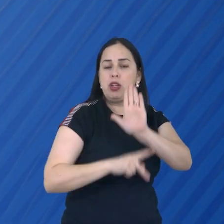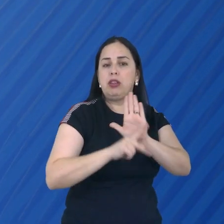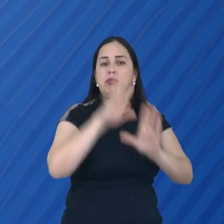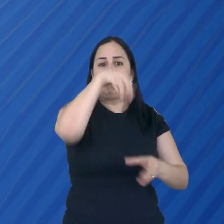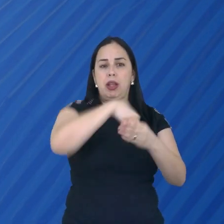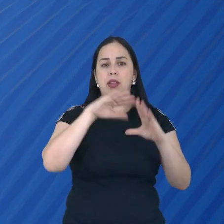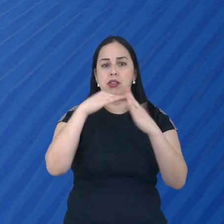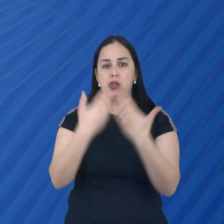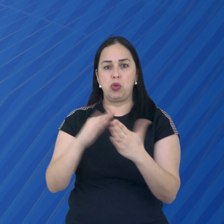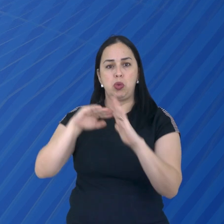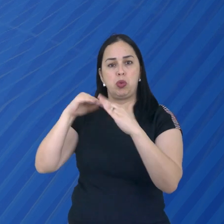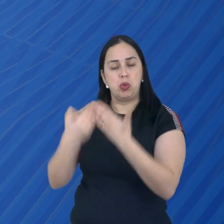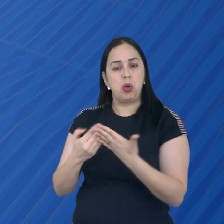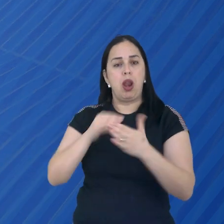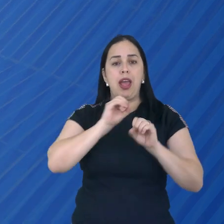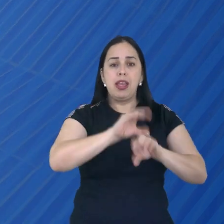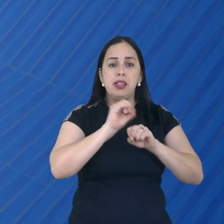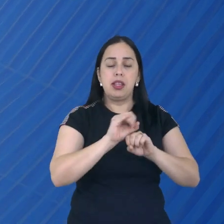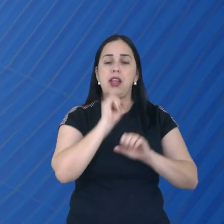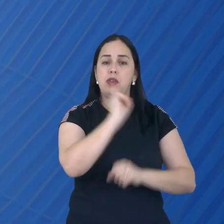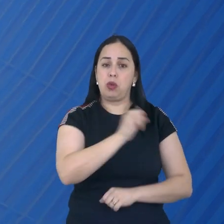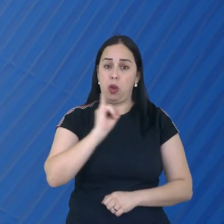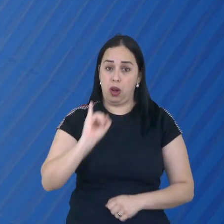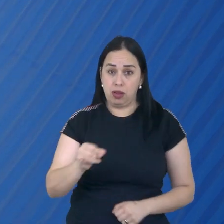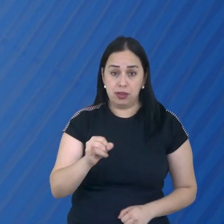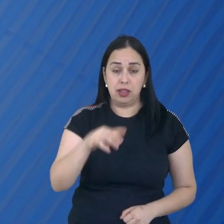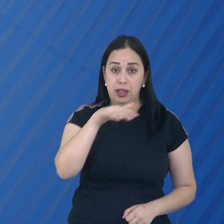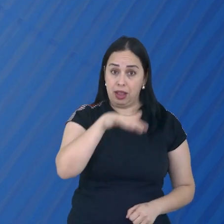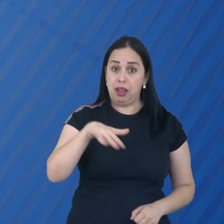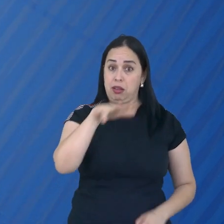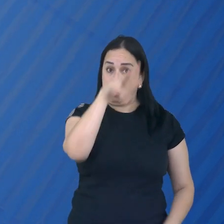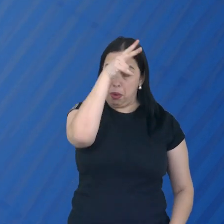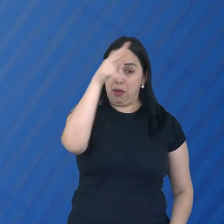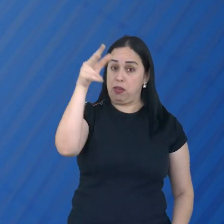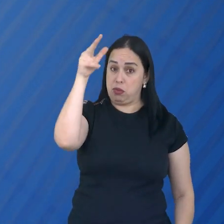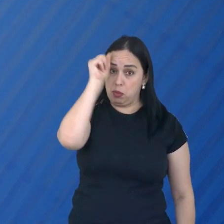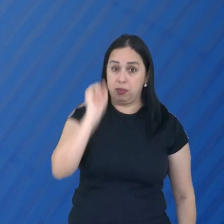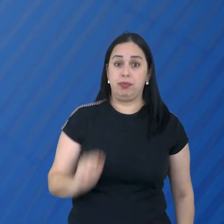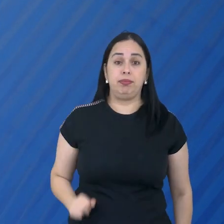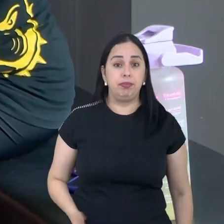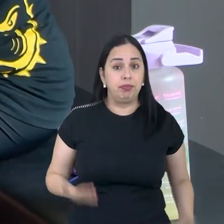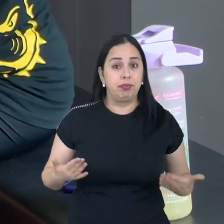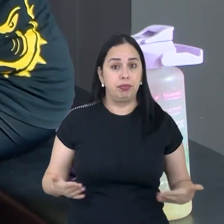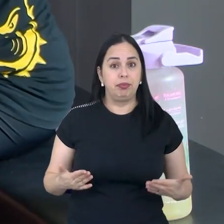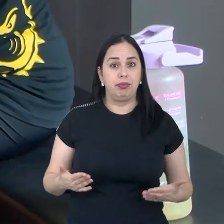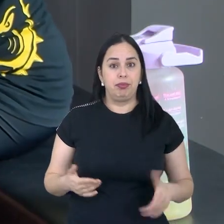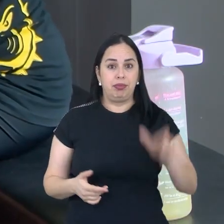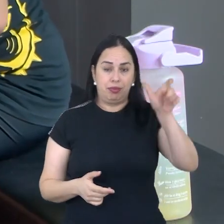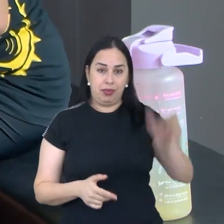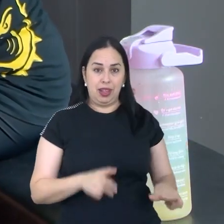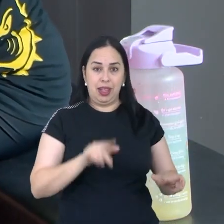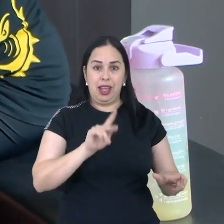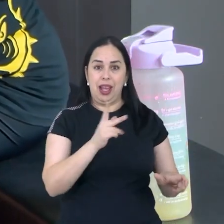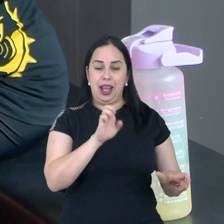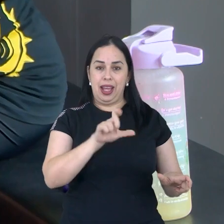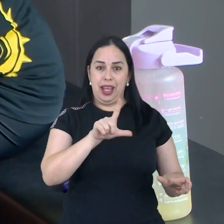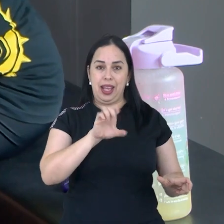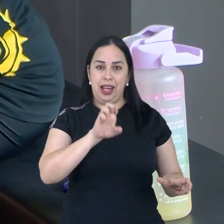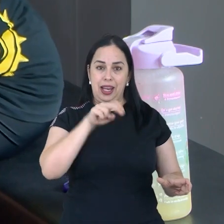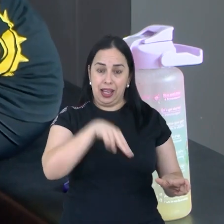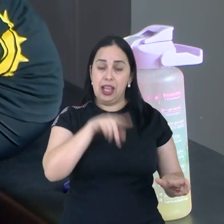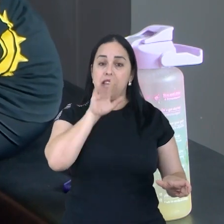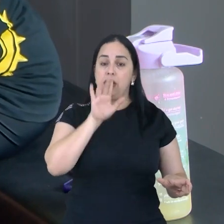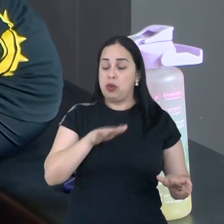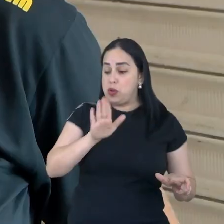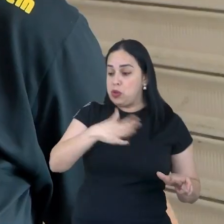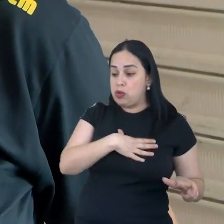Jiu-Jitsu. A ideia é que a prática aconteça nas escolas da rede municipal de ensino. Os filhos da Ellen já praticam há